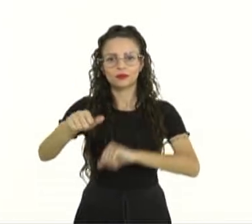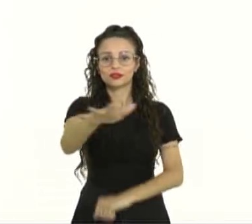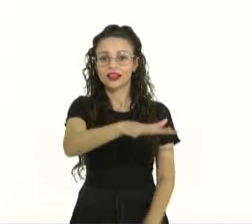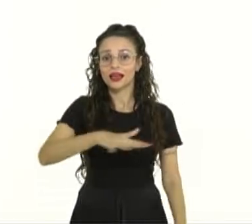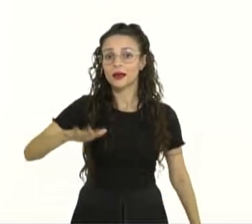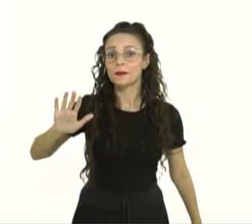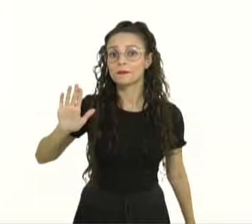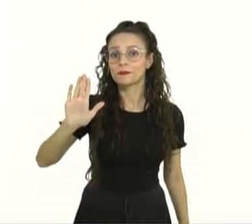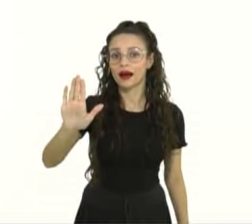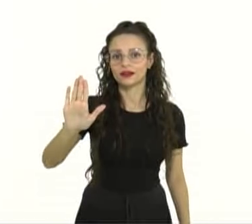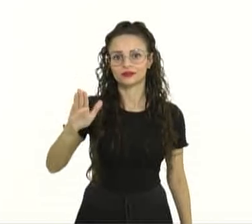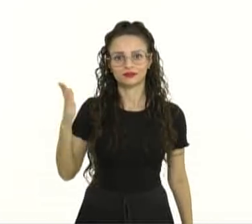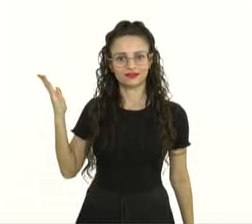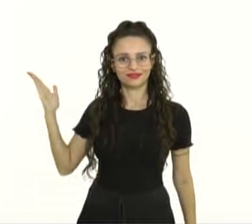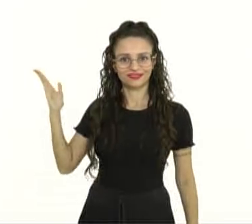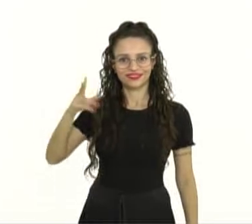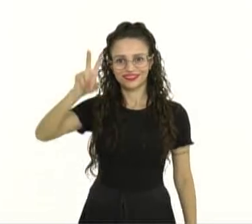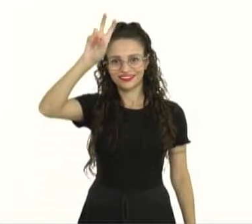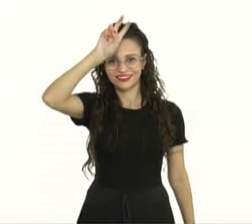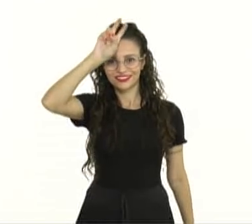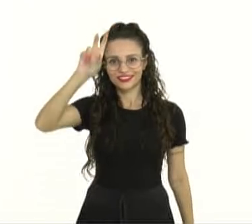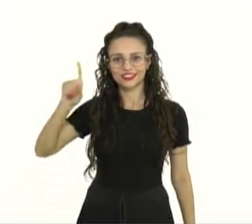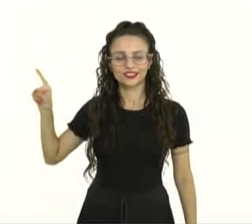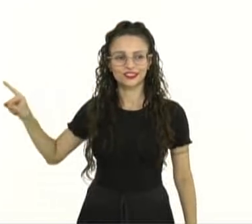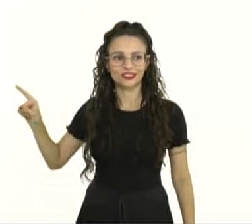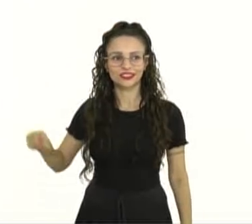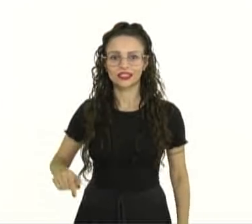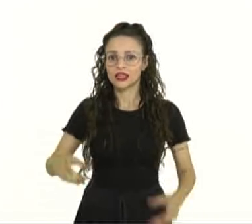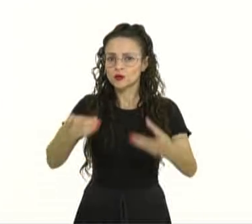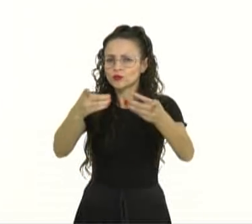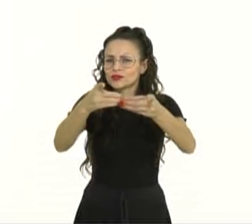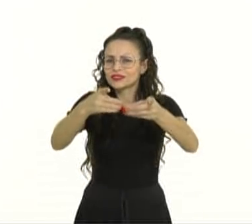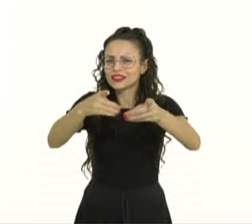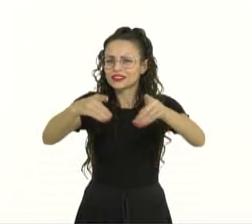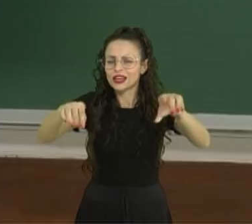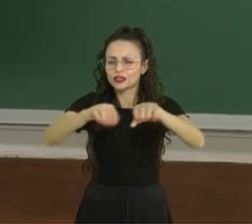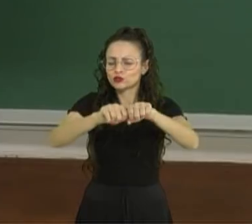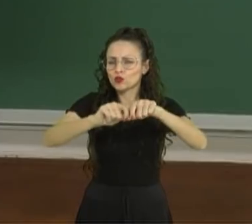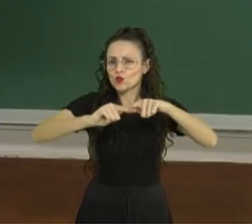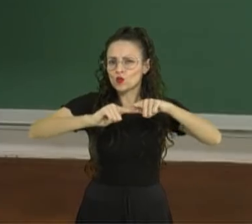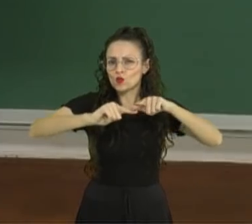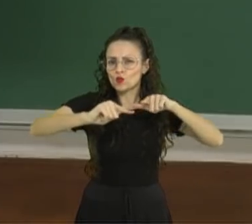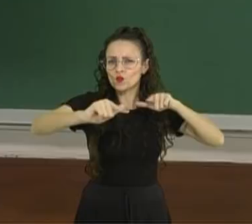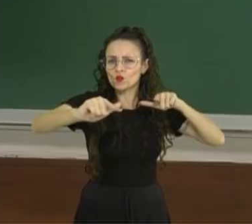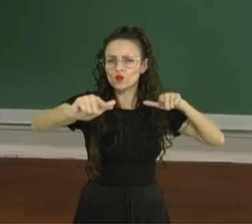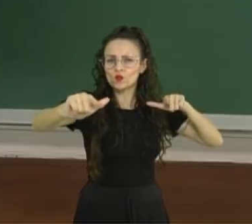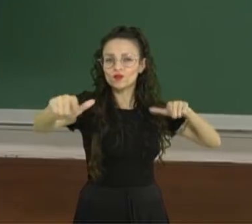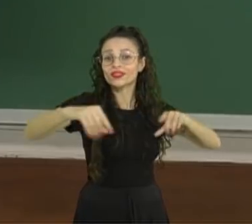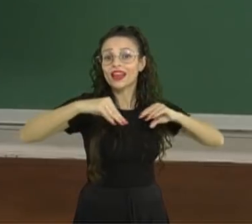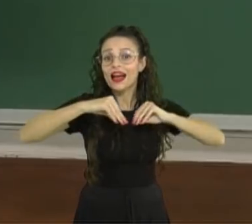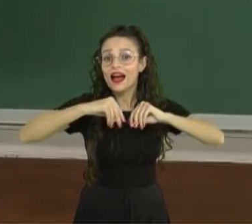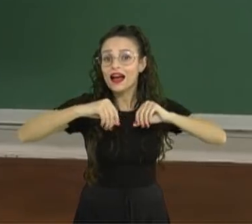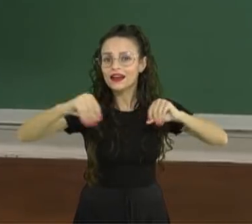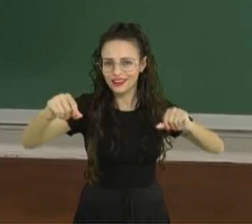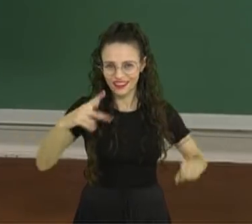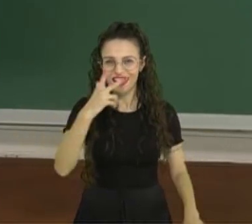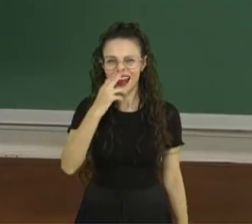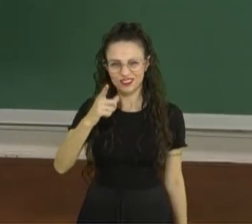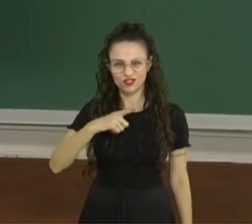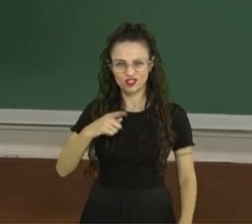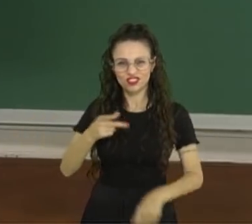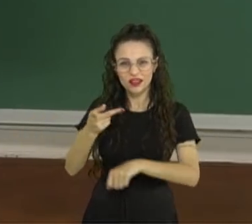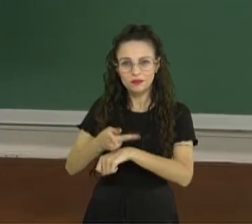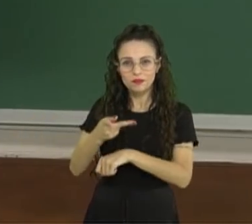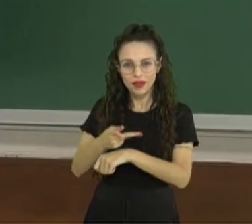mas não foi o caso das pirâmides de Gizé. Região extremamente desértica, areia pura. Você acha que essas pedras